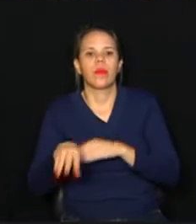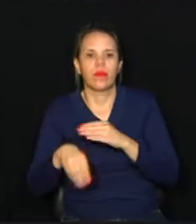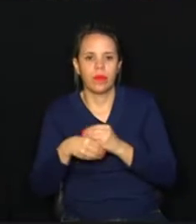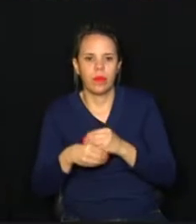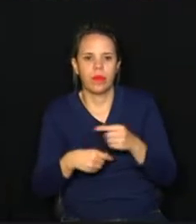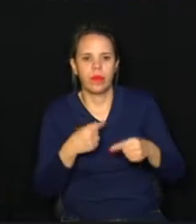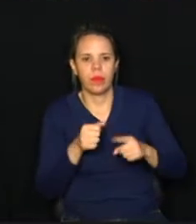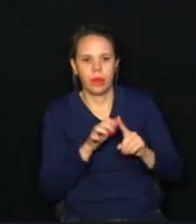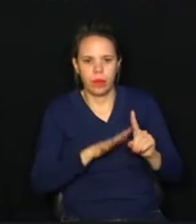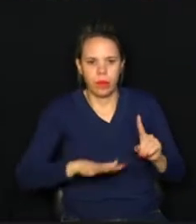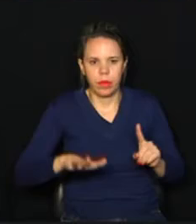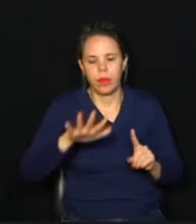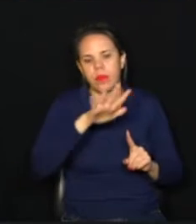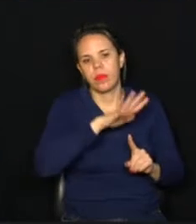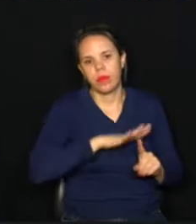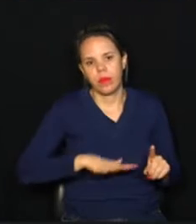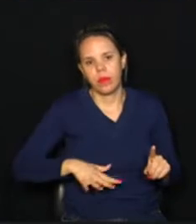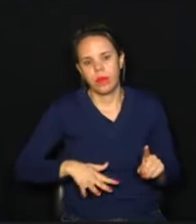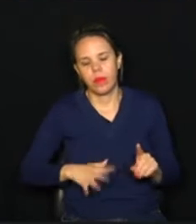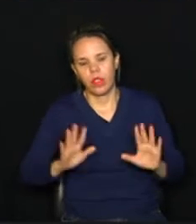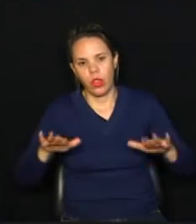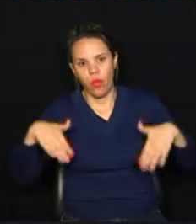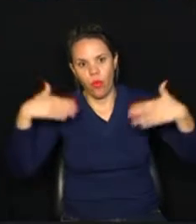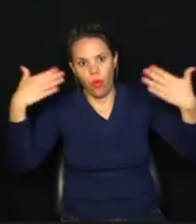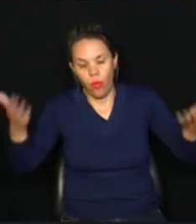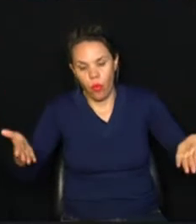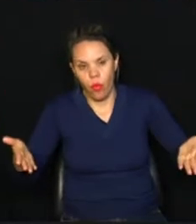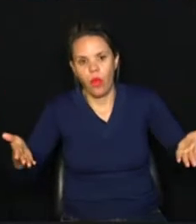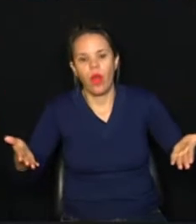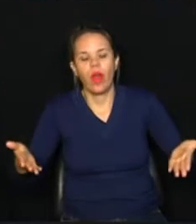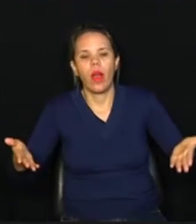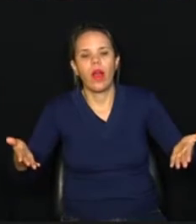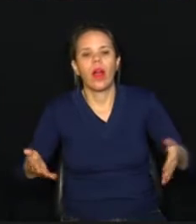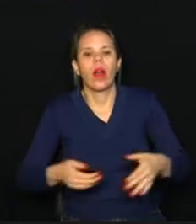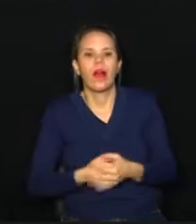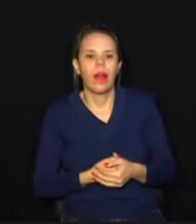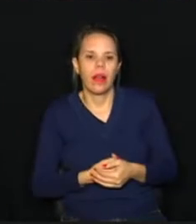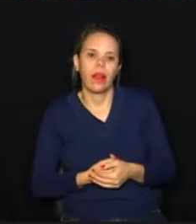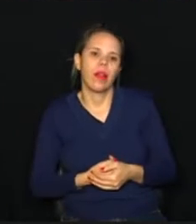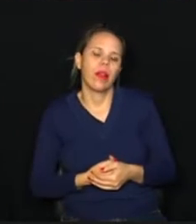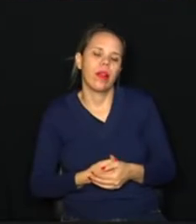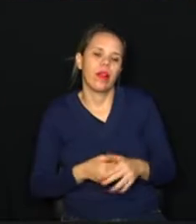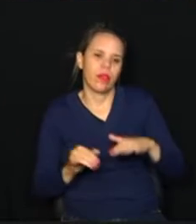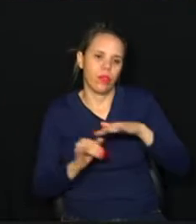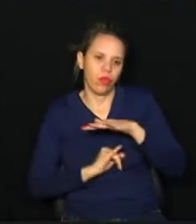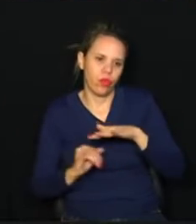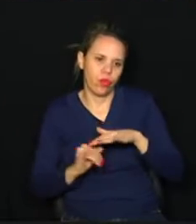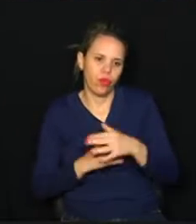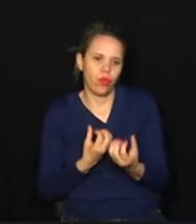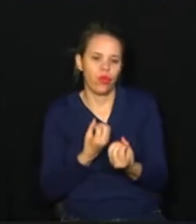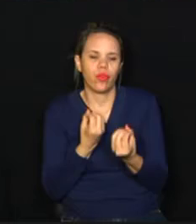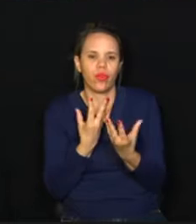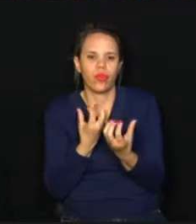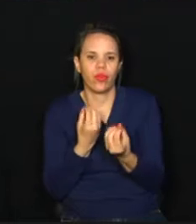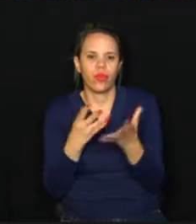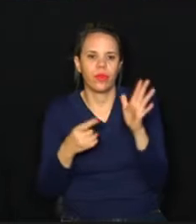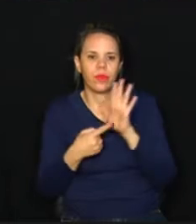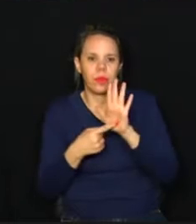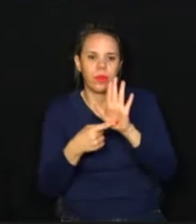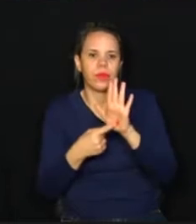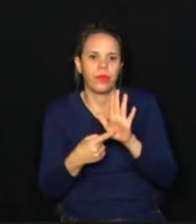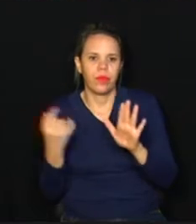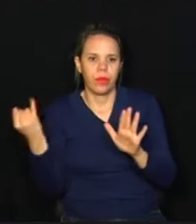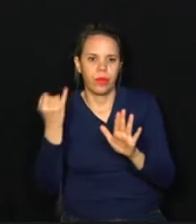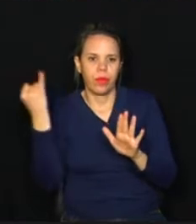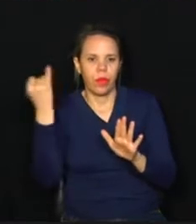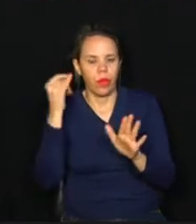a sociedade e para fora dos muros das instituições, informações que mostram a importância